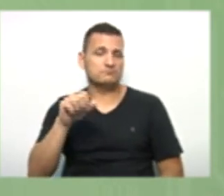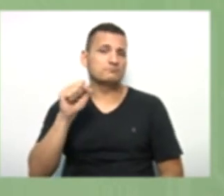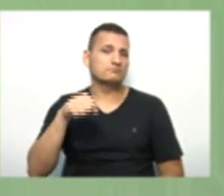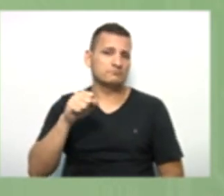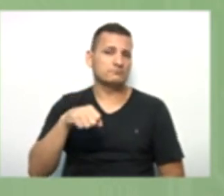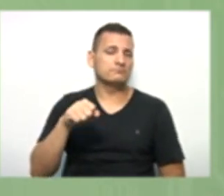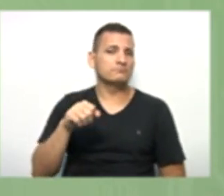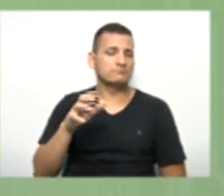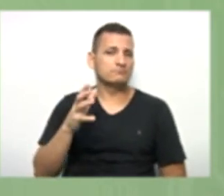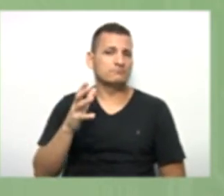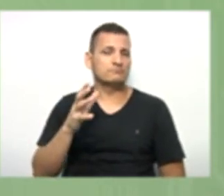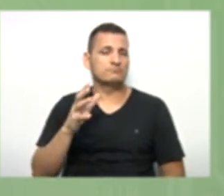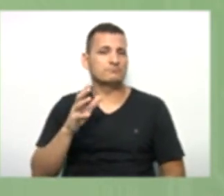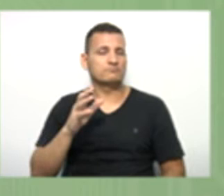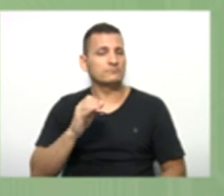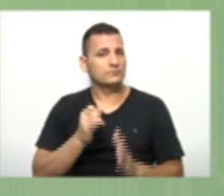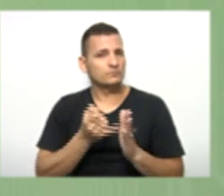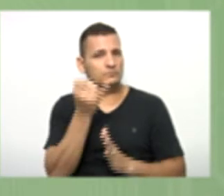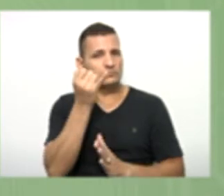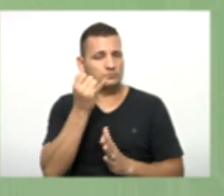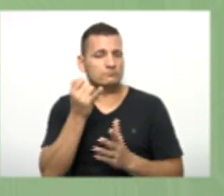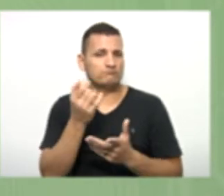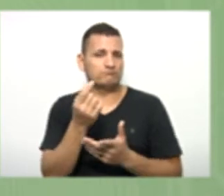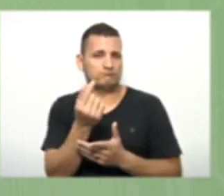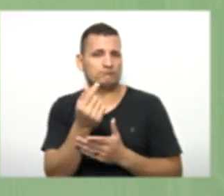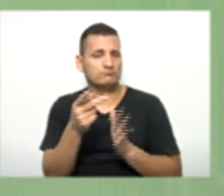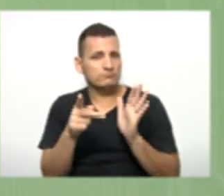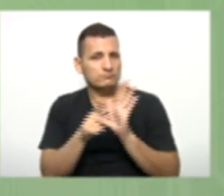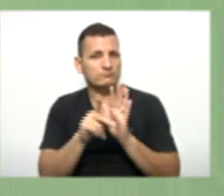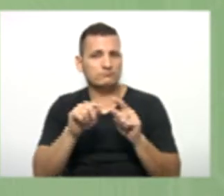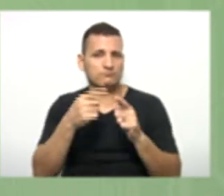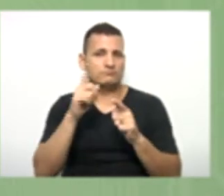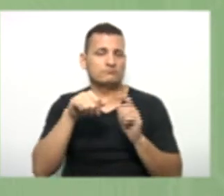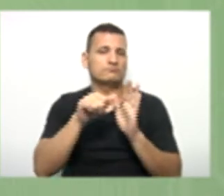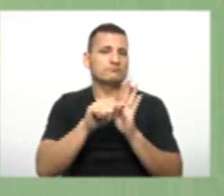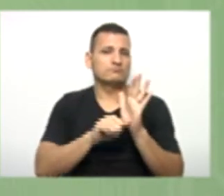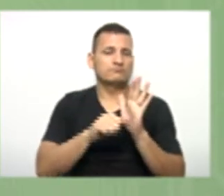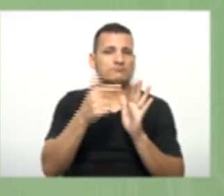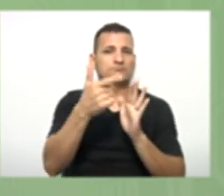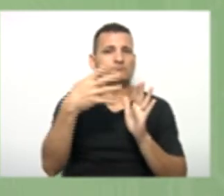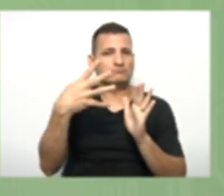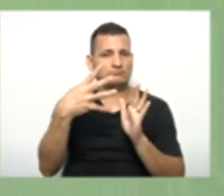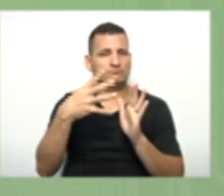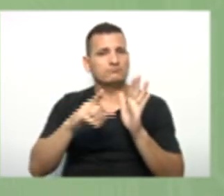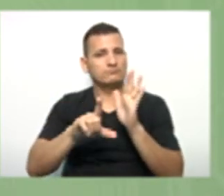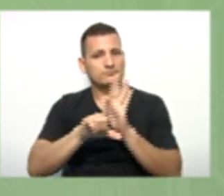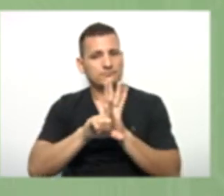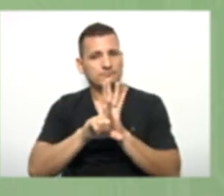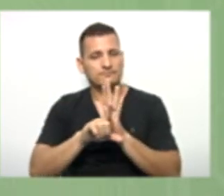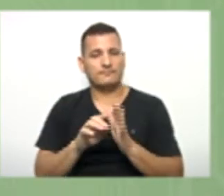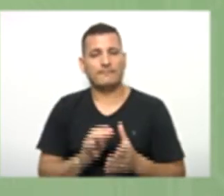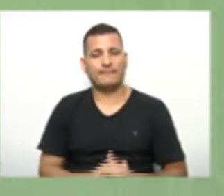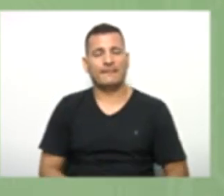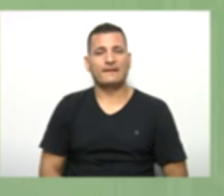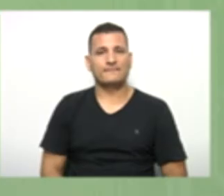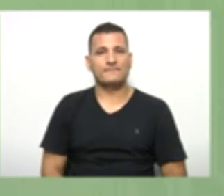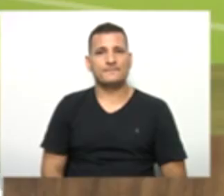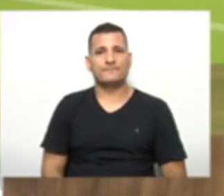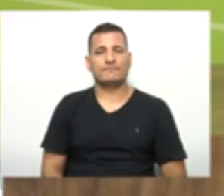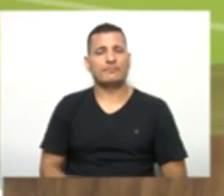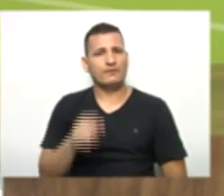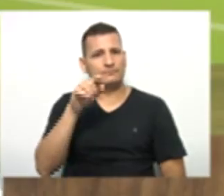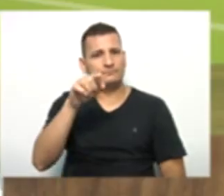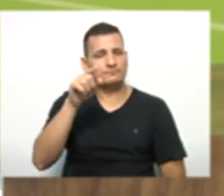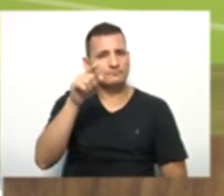de juros do capital próprio, porém é o artigo 24 da lei. Então, pessoal, quem colocou aí, assinalou